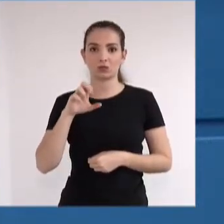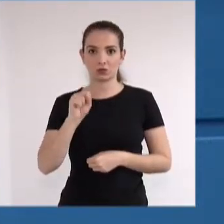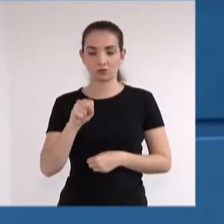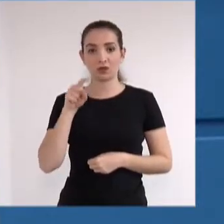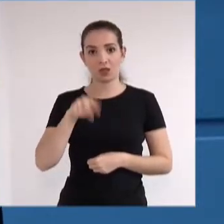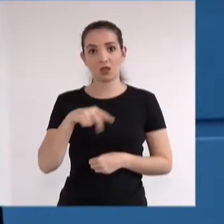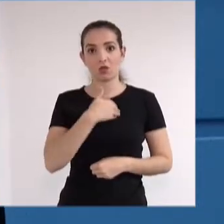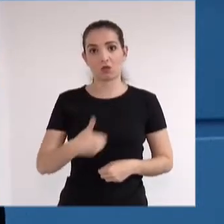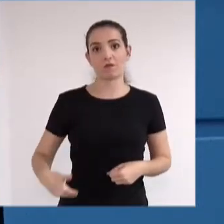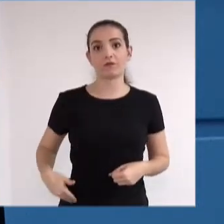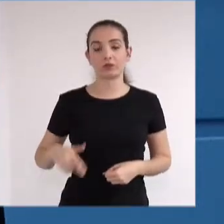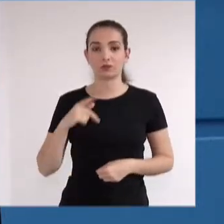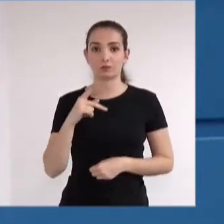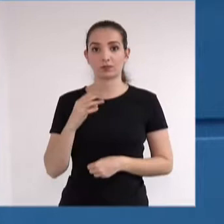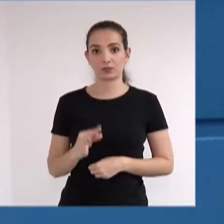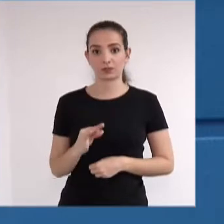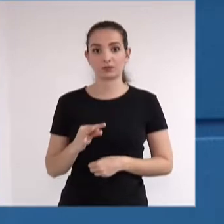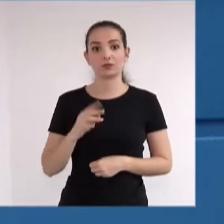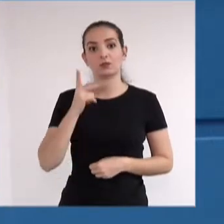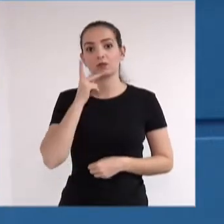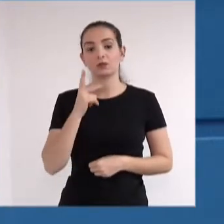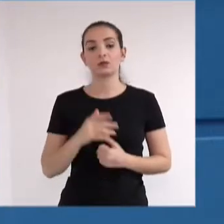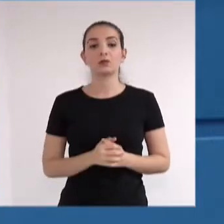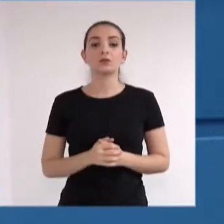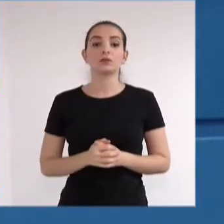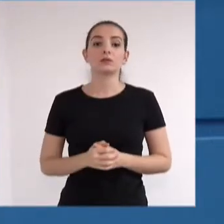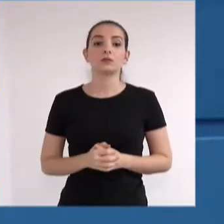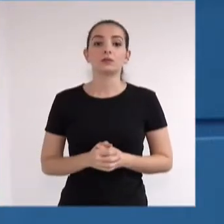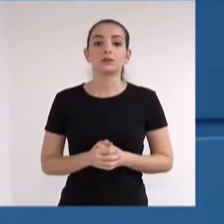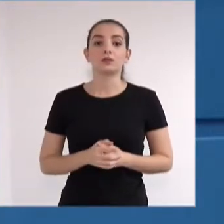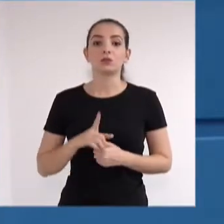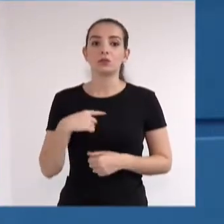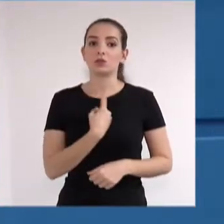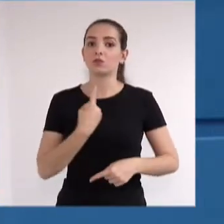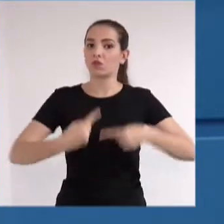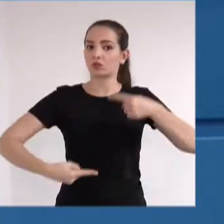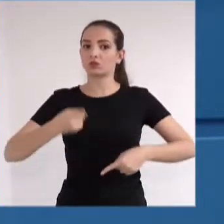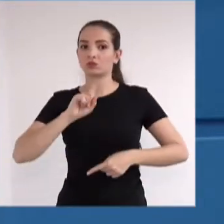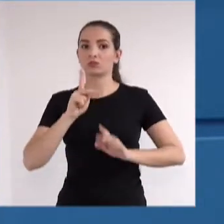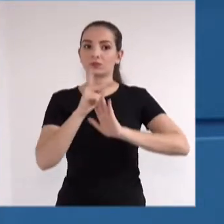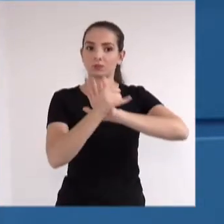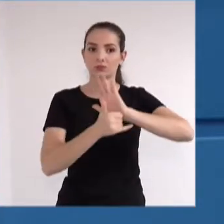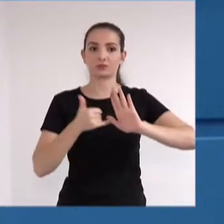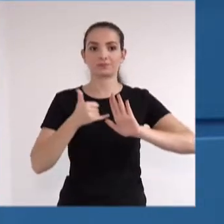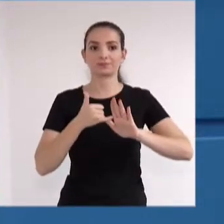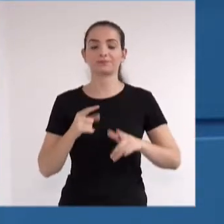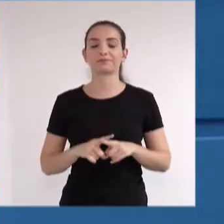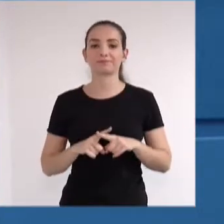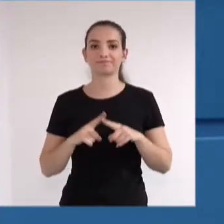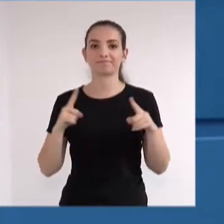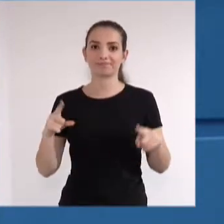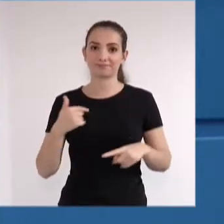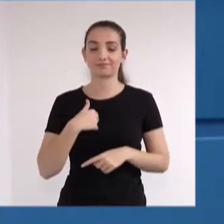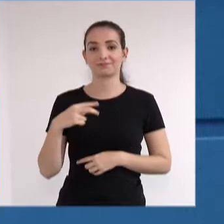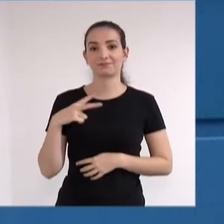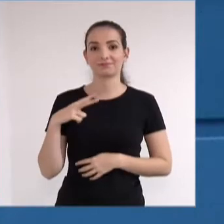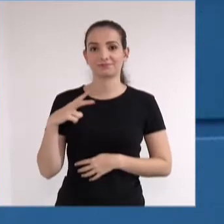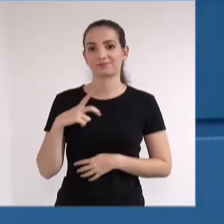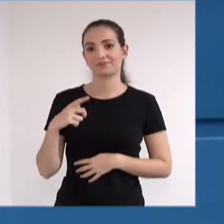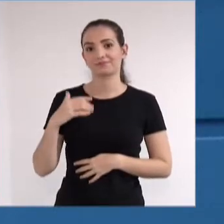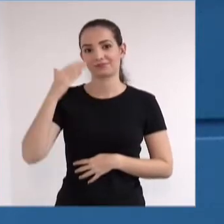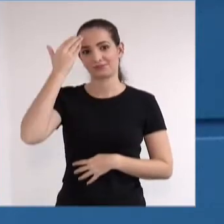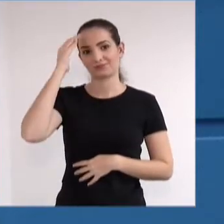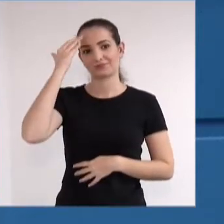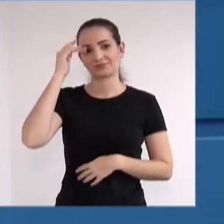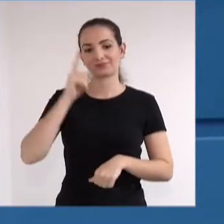mas então, que ele falou que não fizemos nada, eu não vou discutir projeto aqui, mas eu pessoalmente entendo que